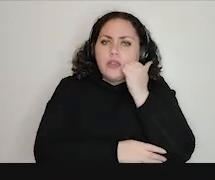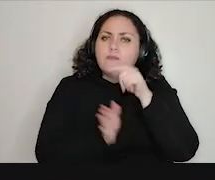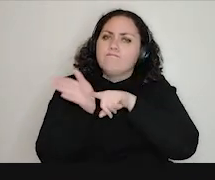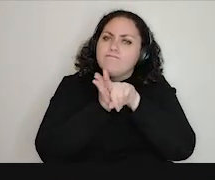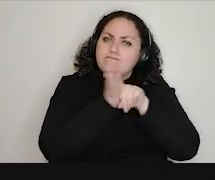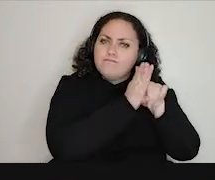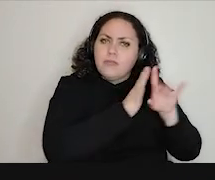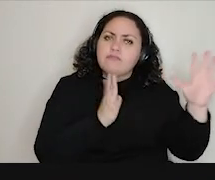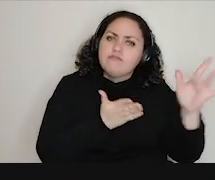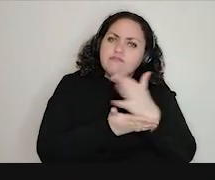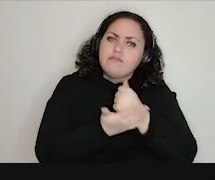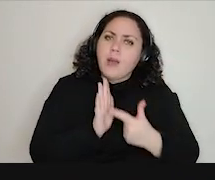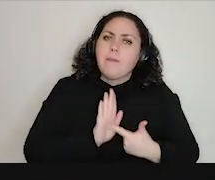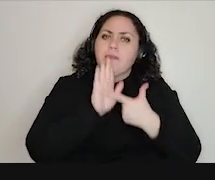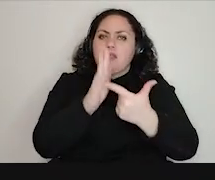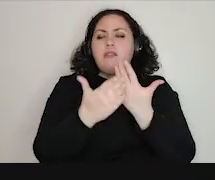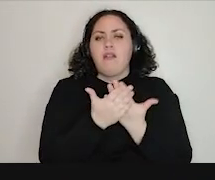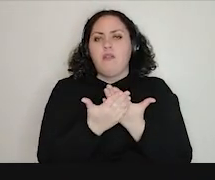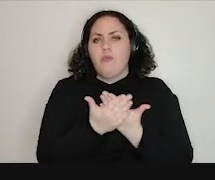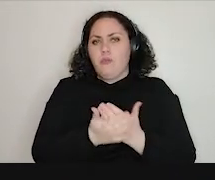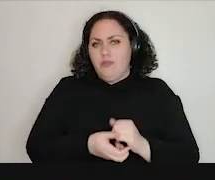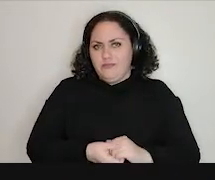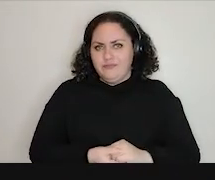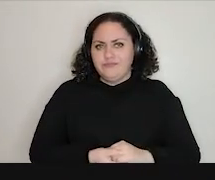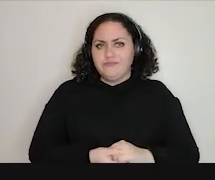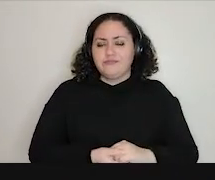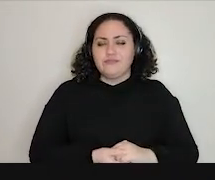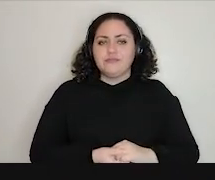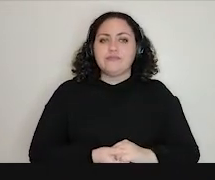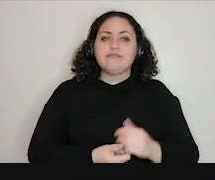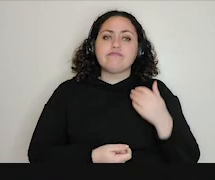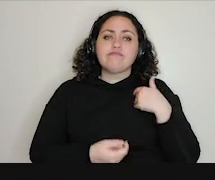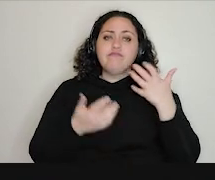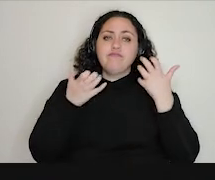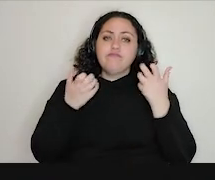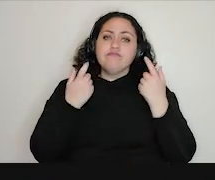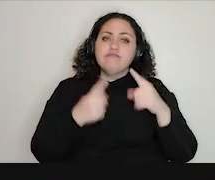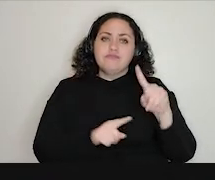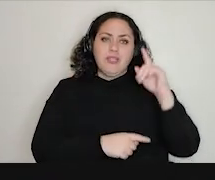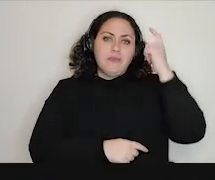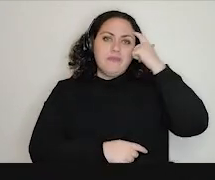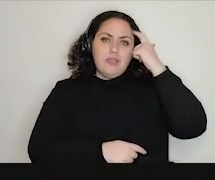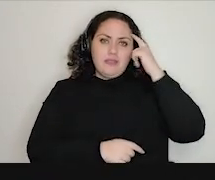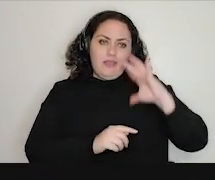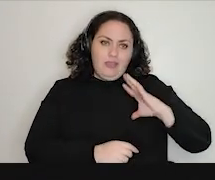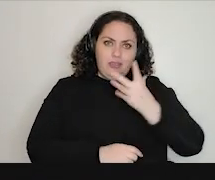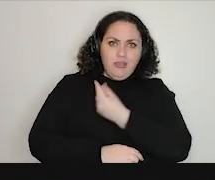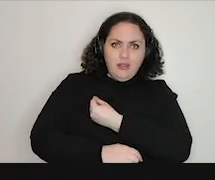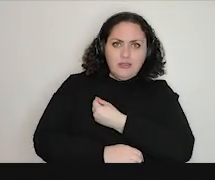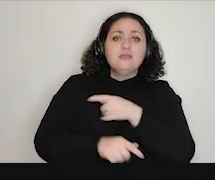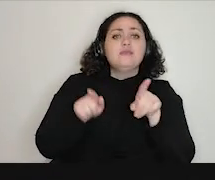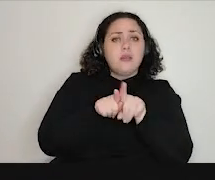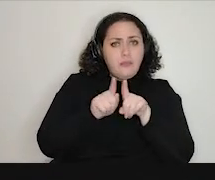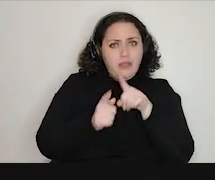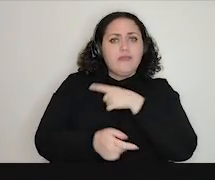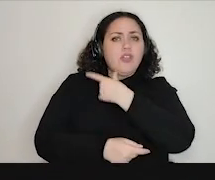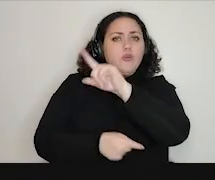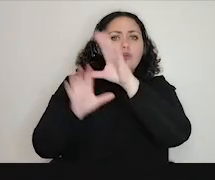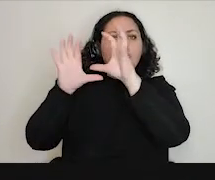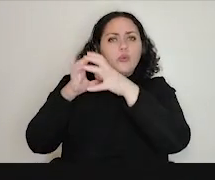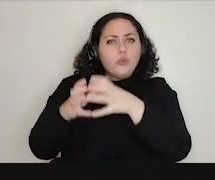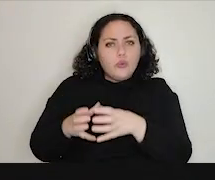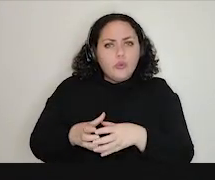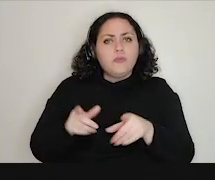gente tem que trazer, eu quero que seja trazido, quando a gente para pensar com relação às pessoas trans, todas as outras pessoas,